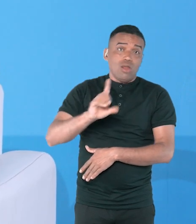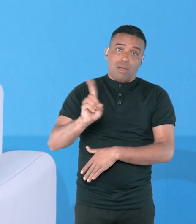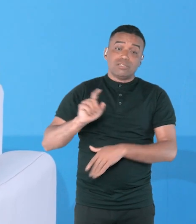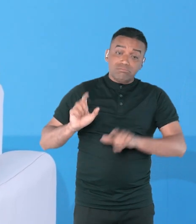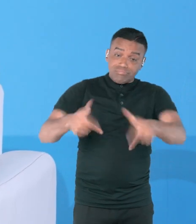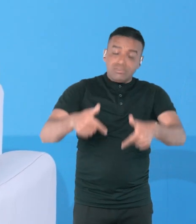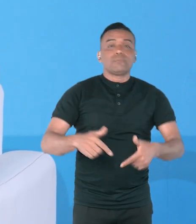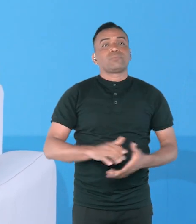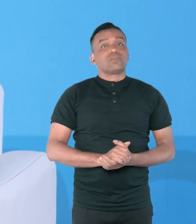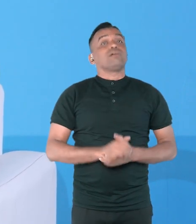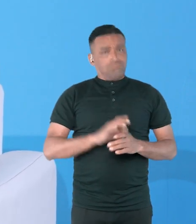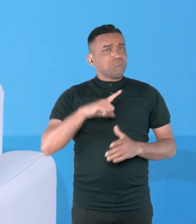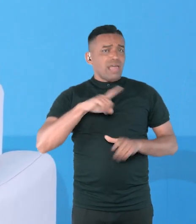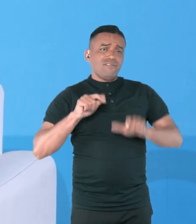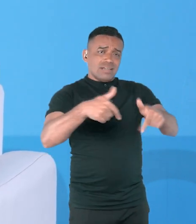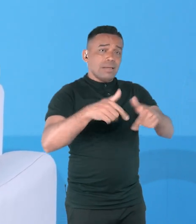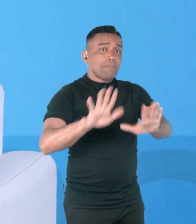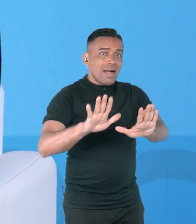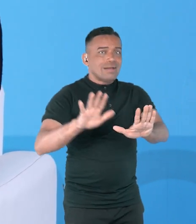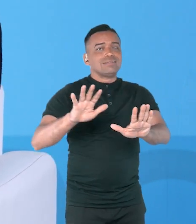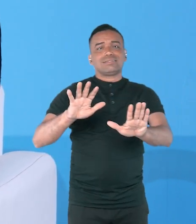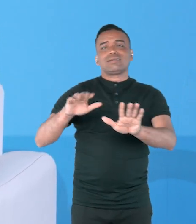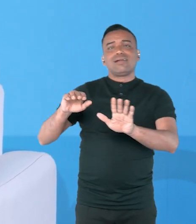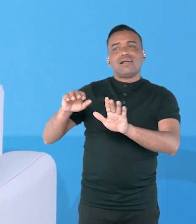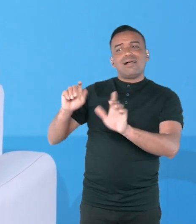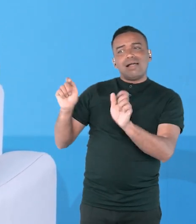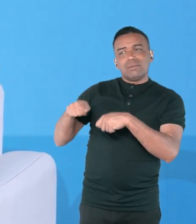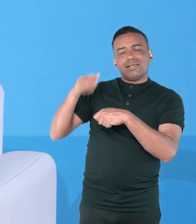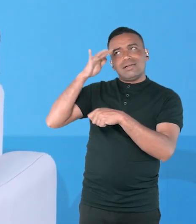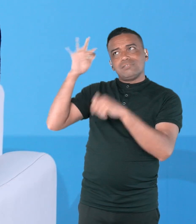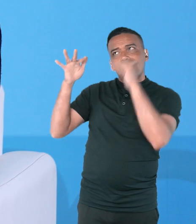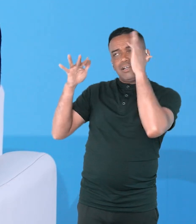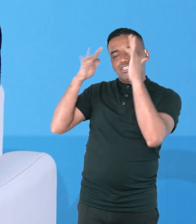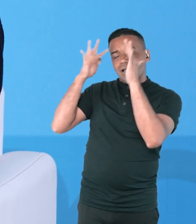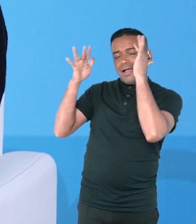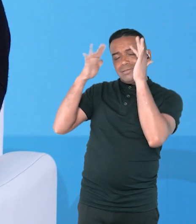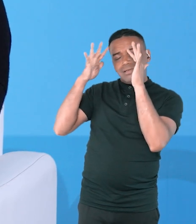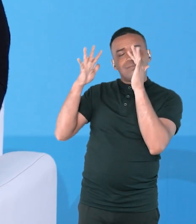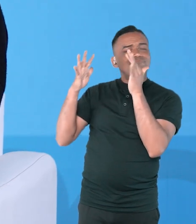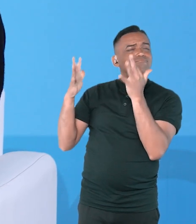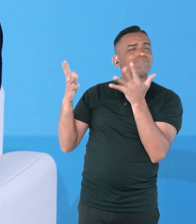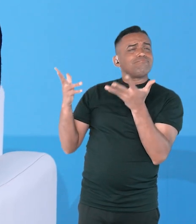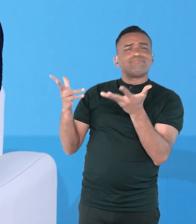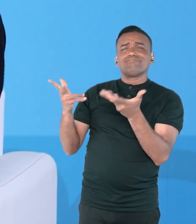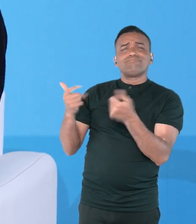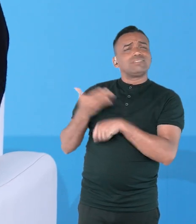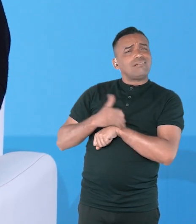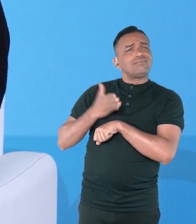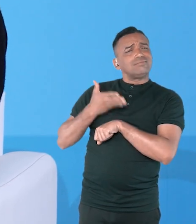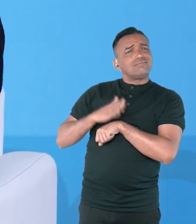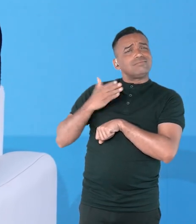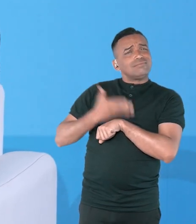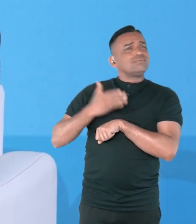sonhar, tem que fazer. A gente tem que fazer, mas a nossa capacidade de sonho, de imaginação, ela é muito preciosa, ela precisa